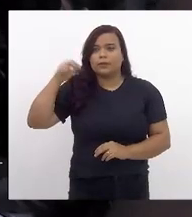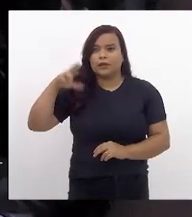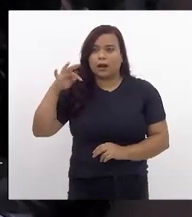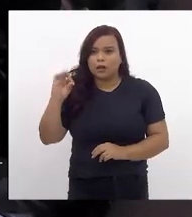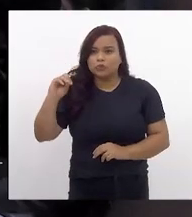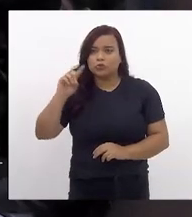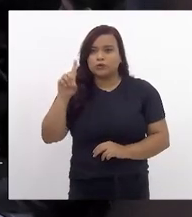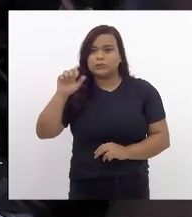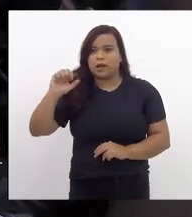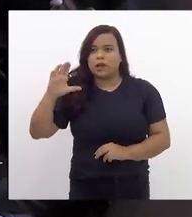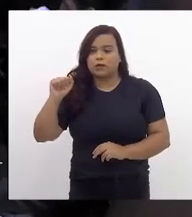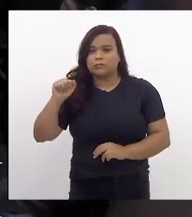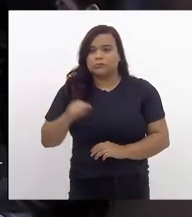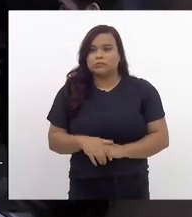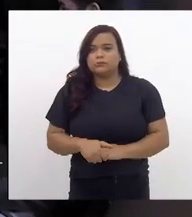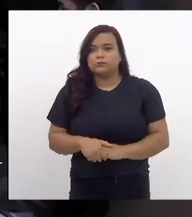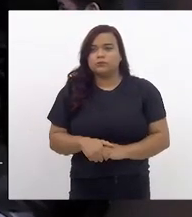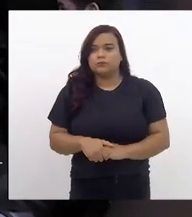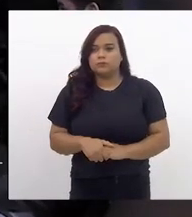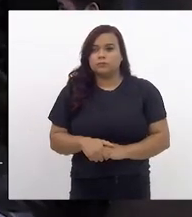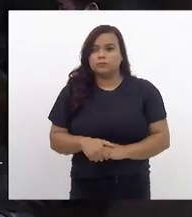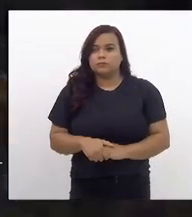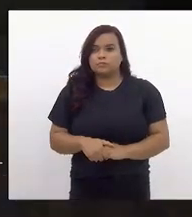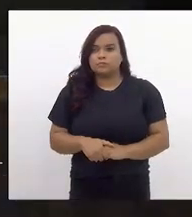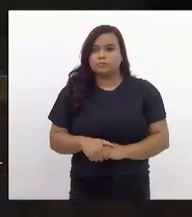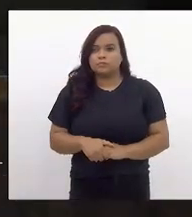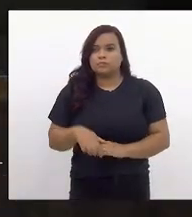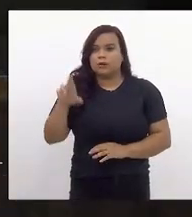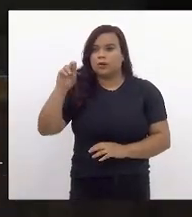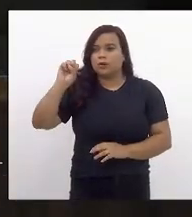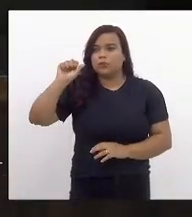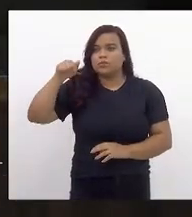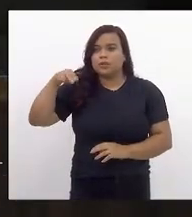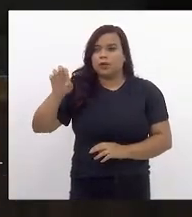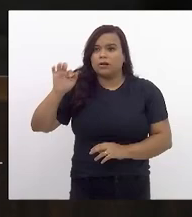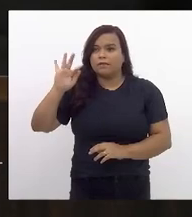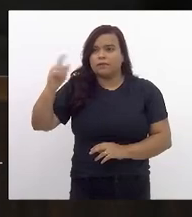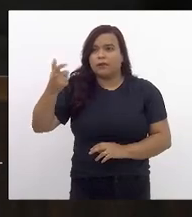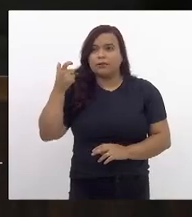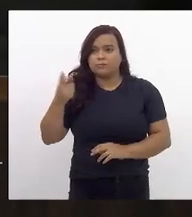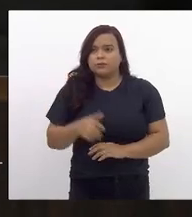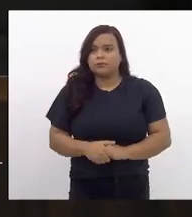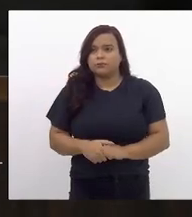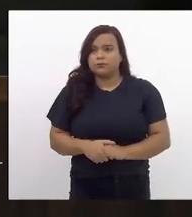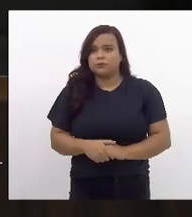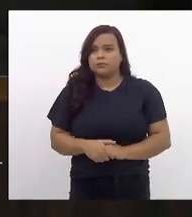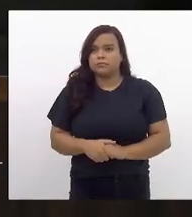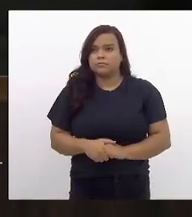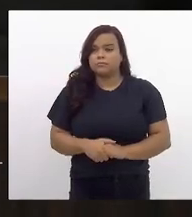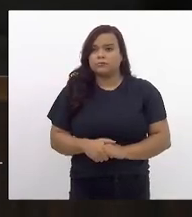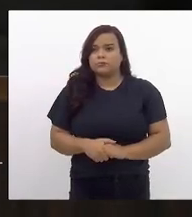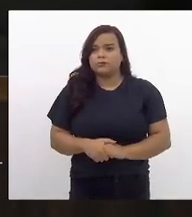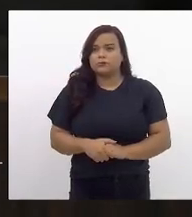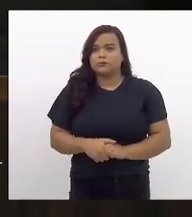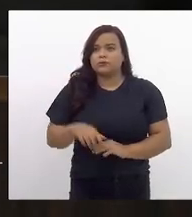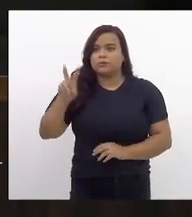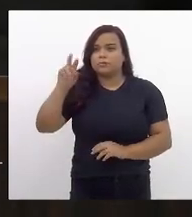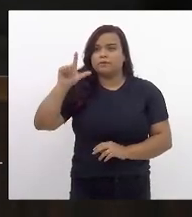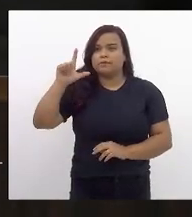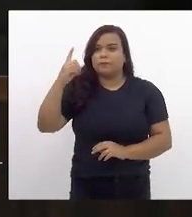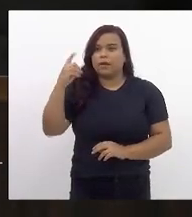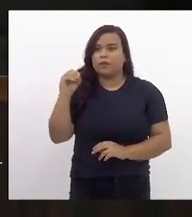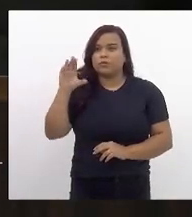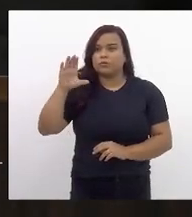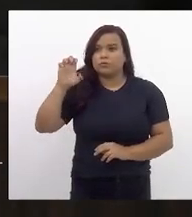Zaca. Renato Zaca. Rosane Félix. Rosane Félix. Valdo